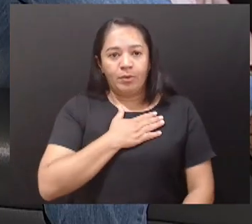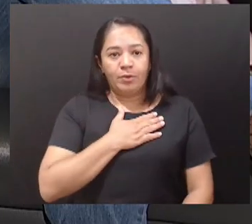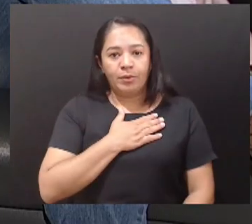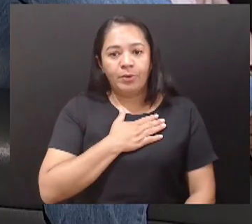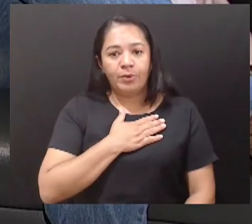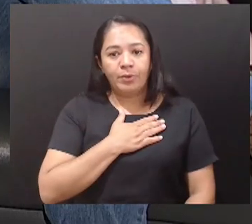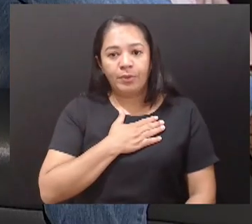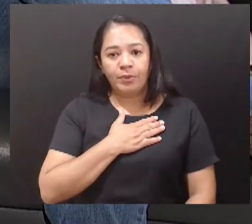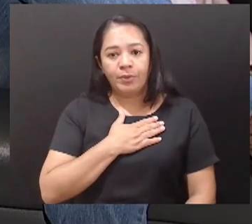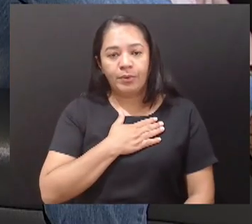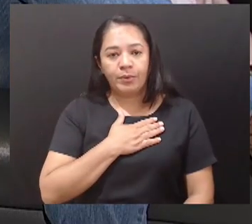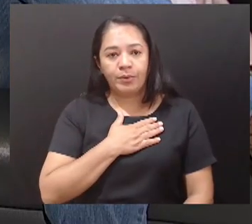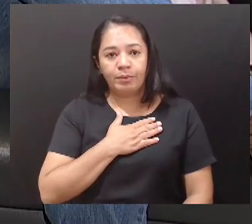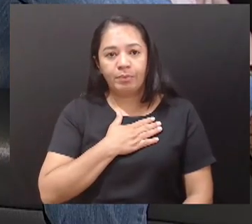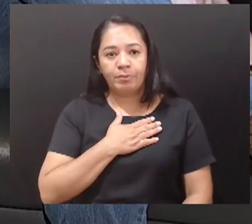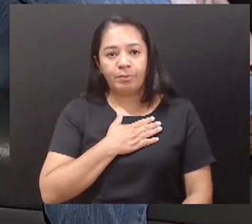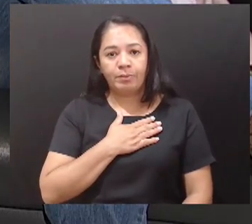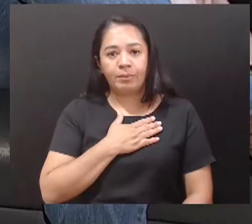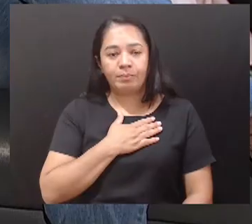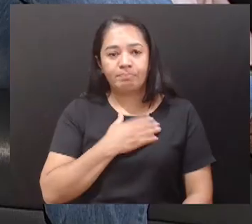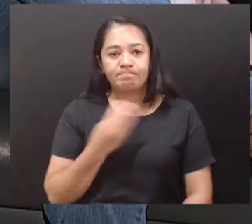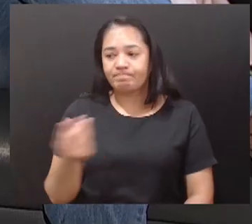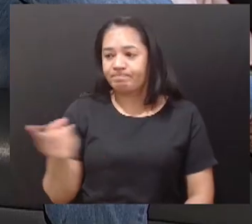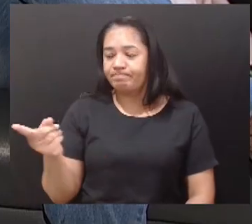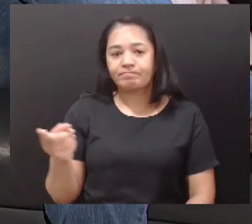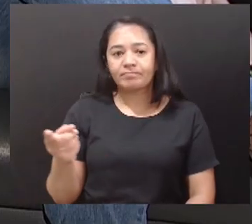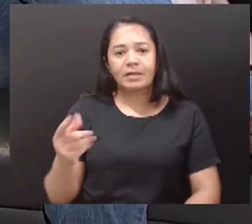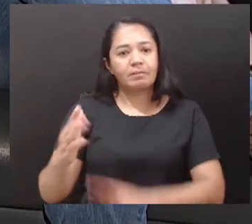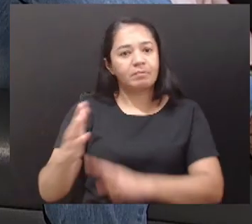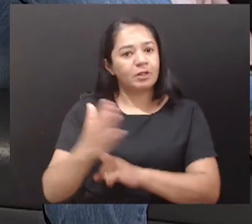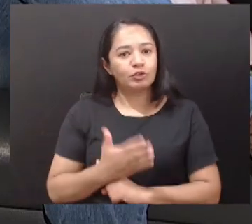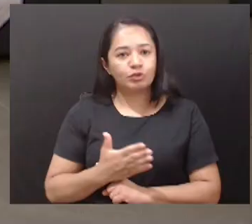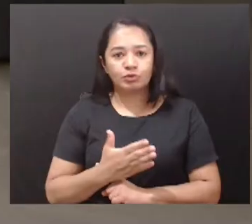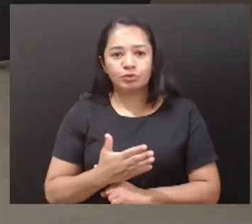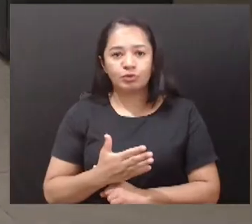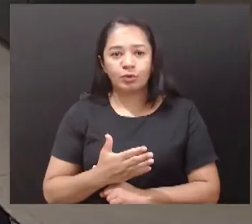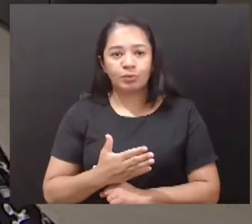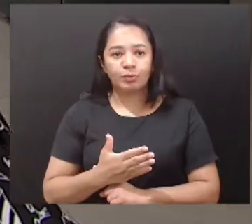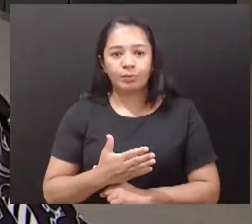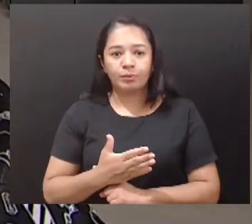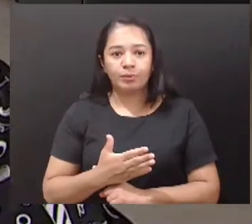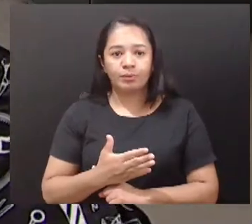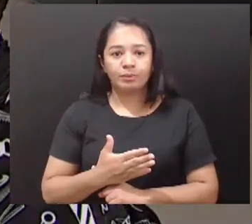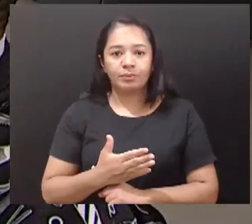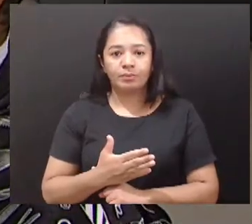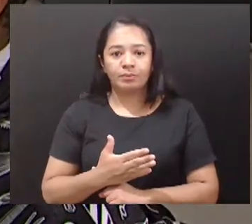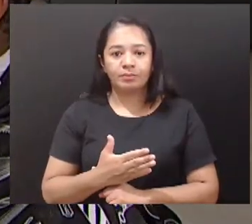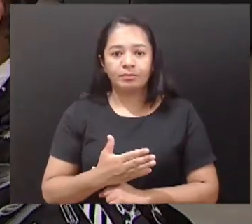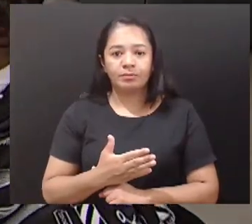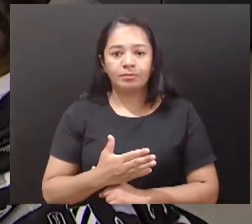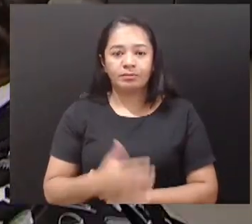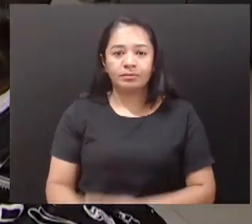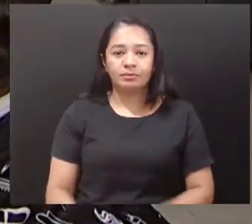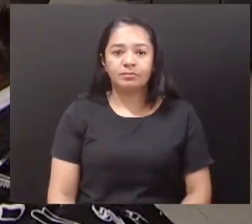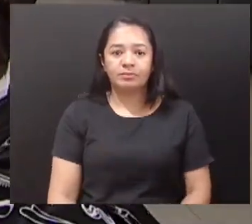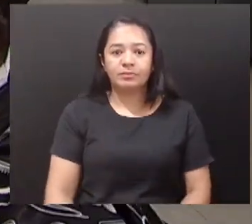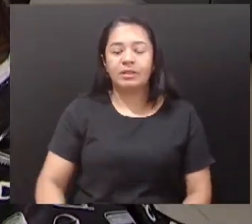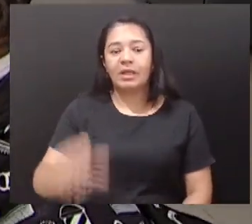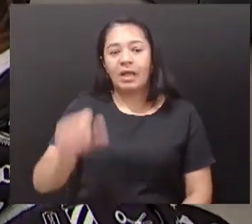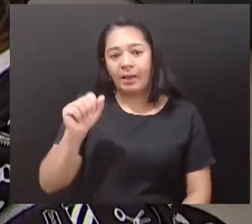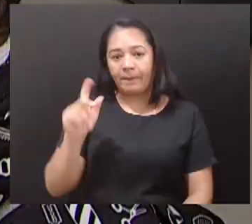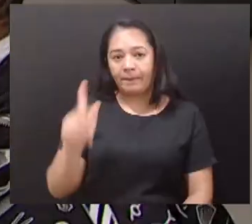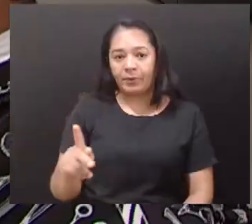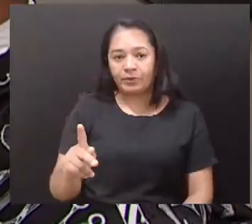uma pessoa que me ajudou nesse momento aí, né? Que ela saiu, ela aposentou, tá? Ela tinha até um dinheiro